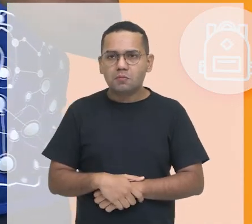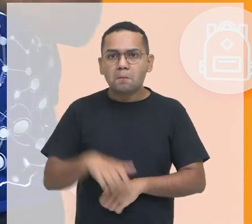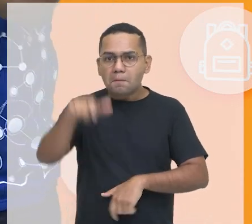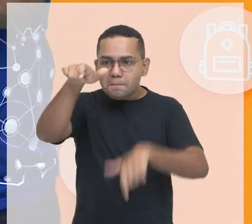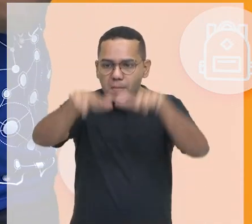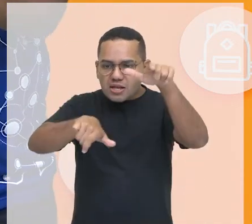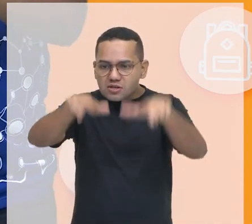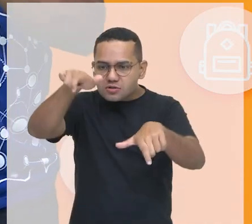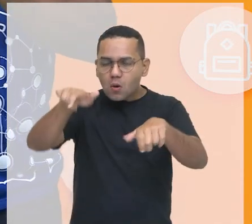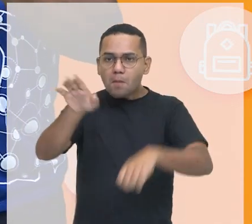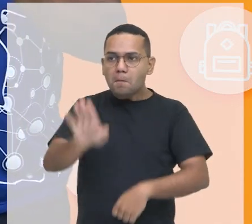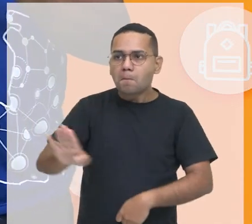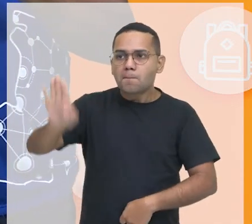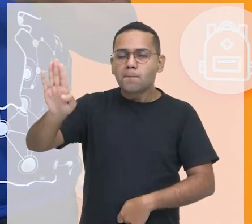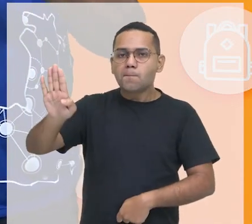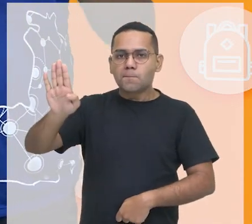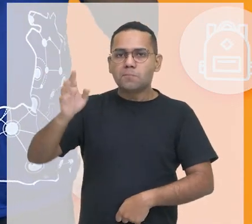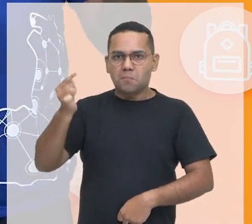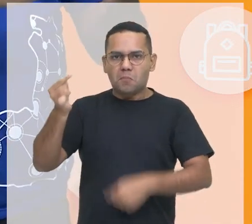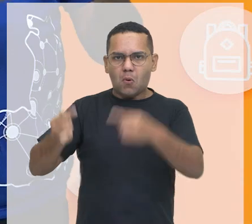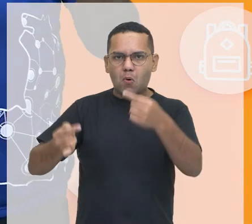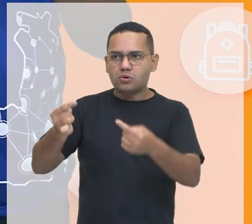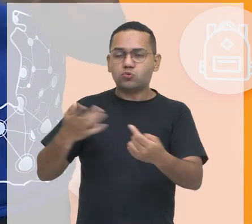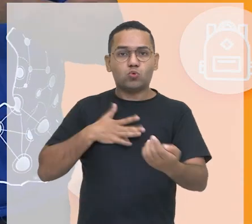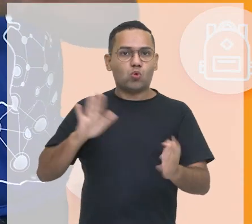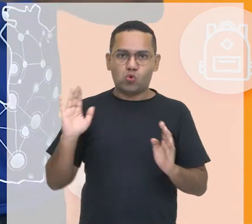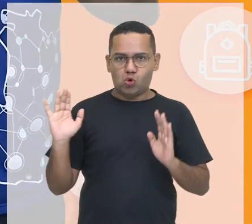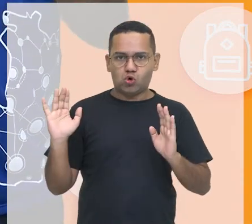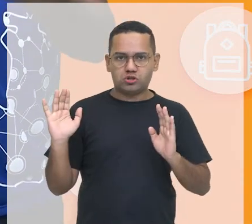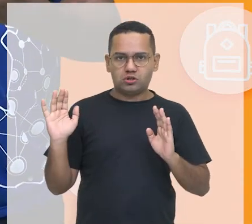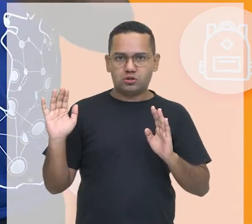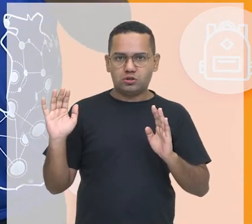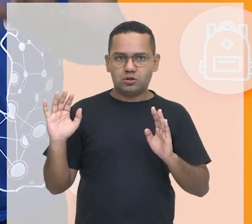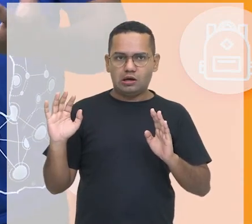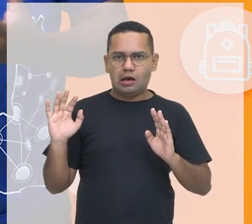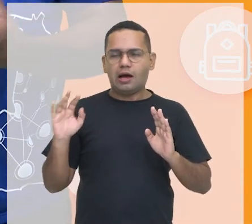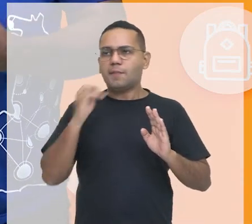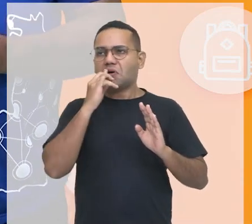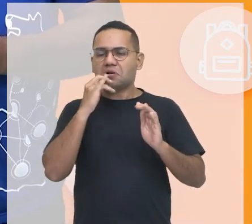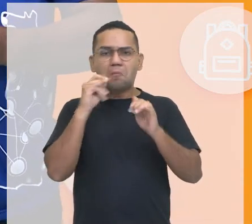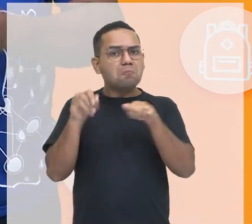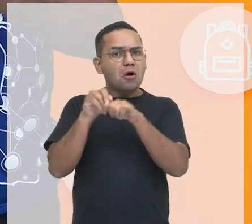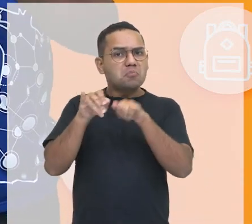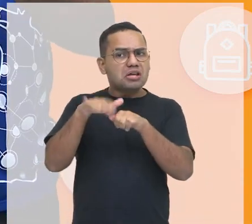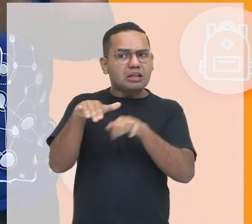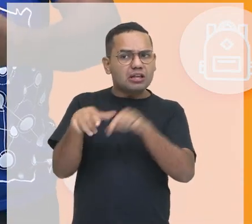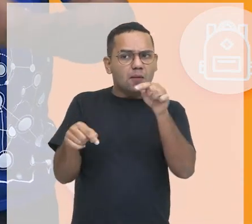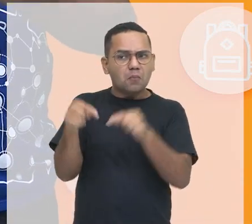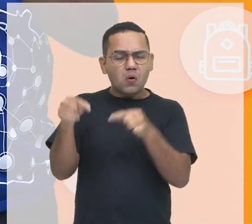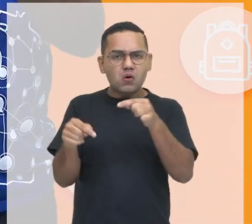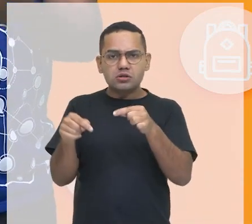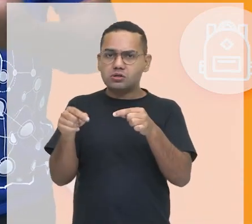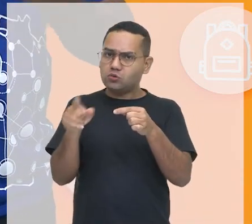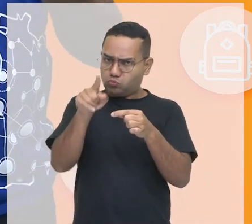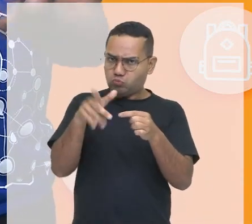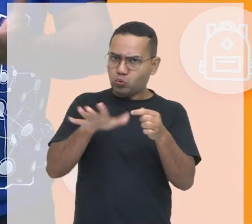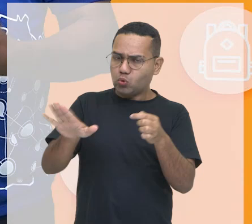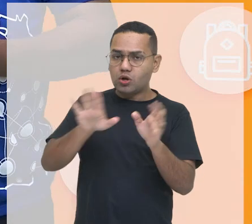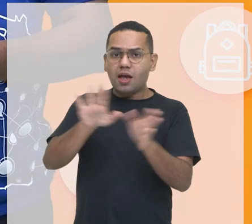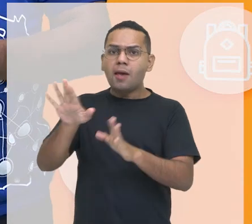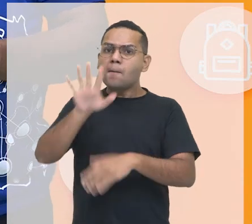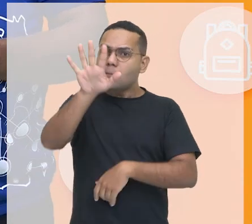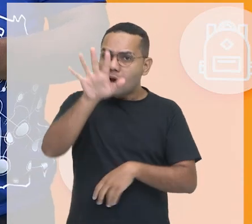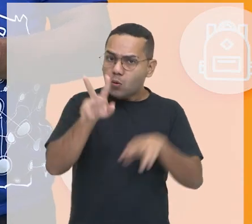de corrupção, você não gosta de politicagem, é uma coisa. Agora, política, não. Nós temos que estar cada vez mais envolvidos